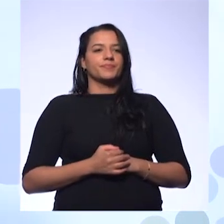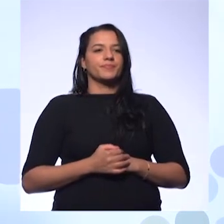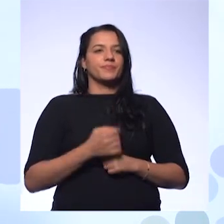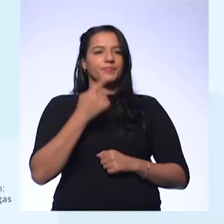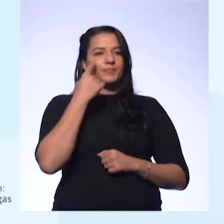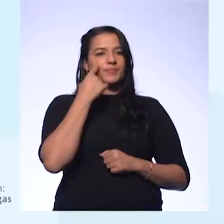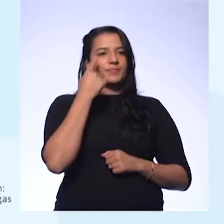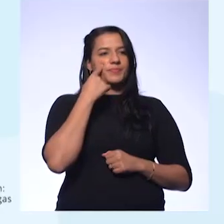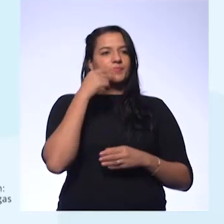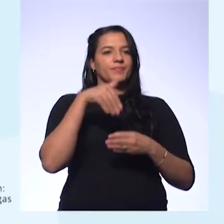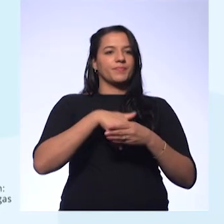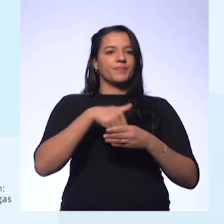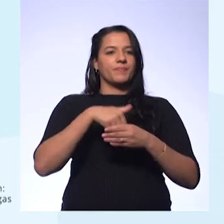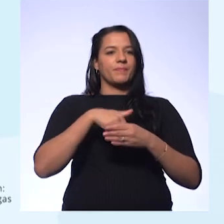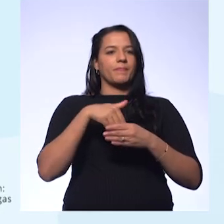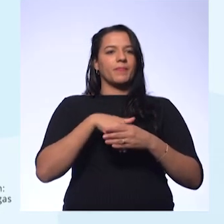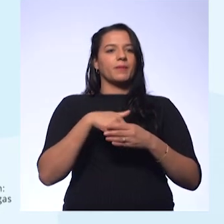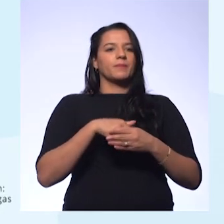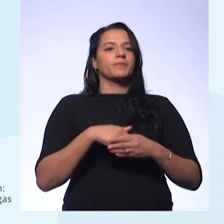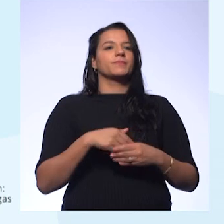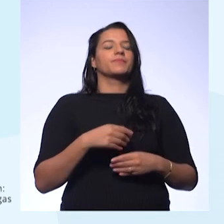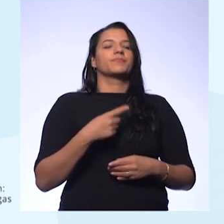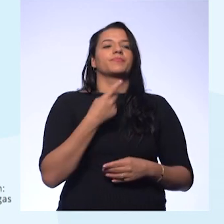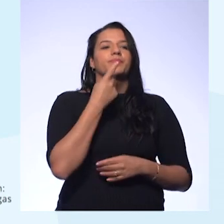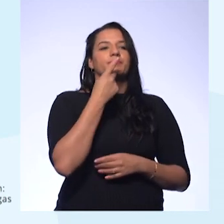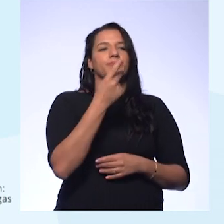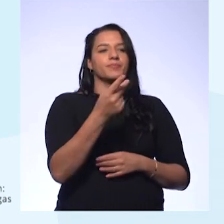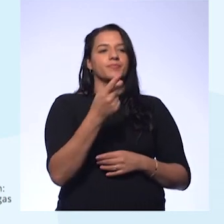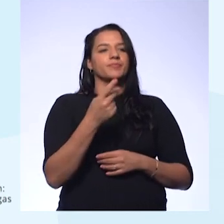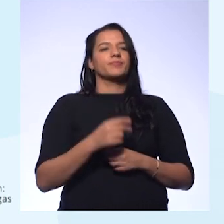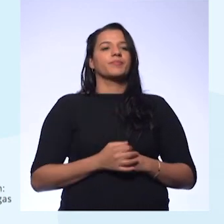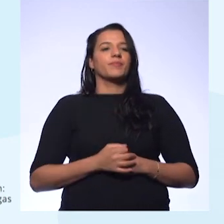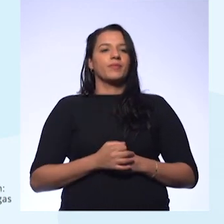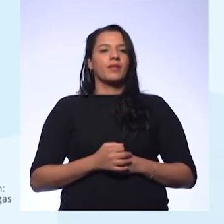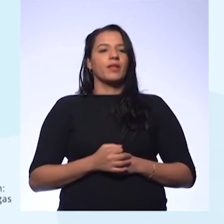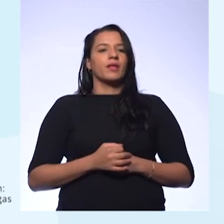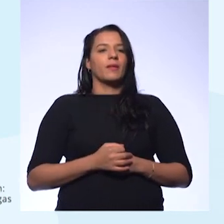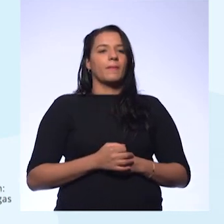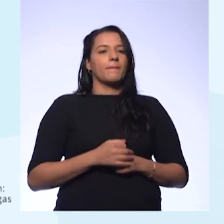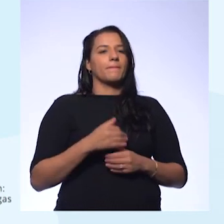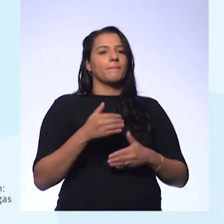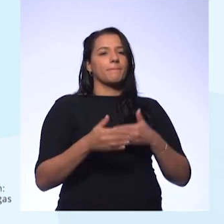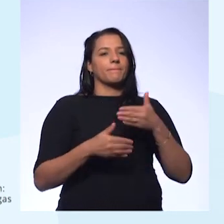das eleições, como eu falei para vocês, adivinhem, né? Mais